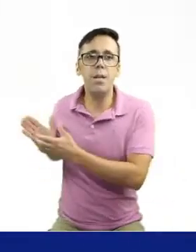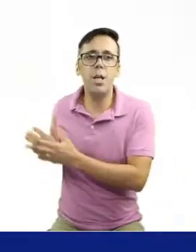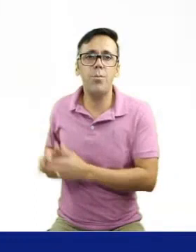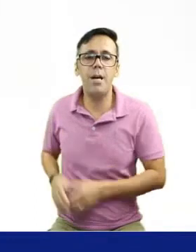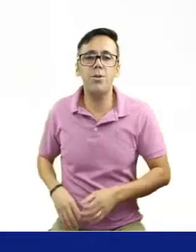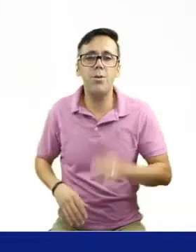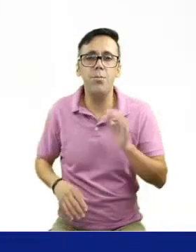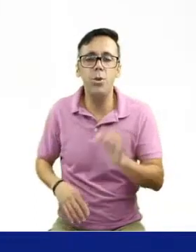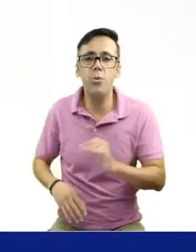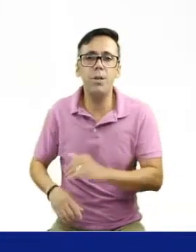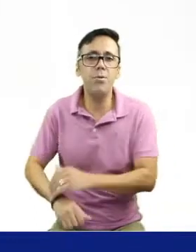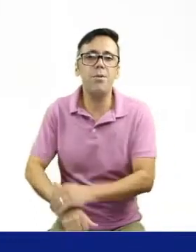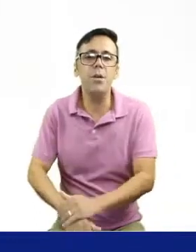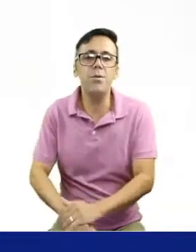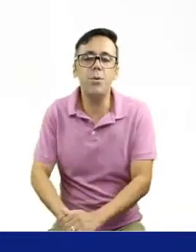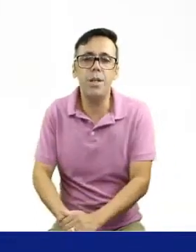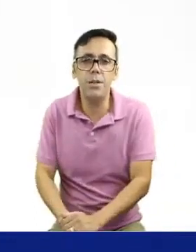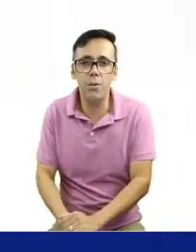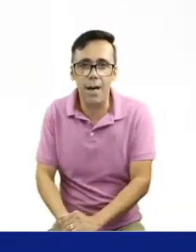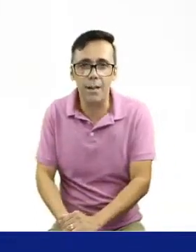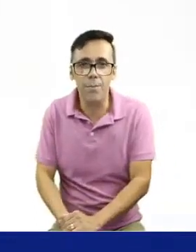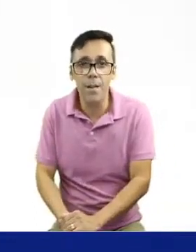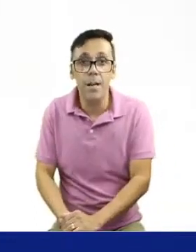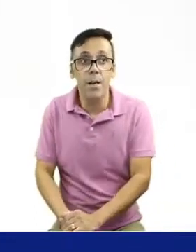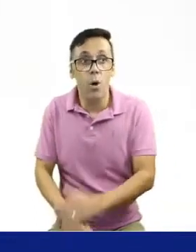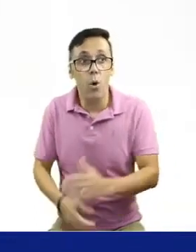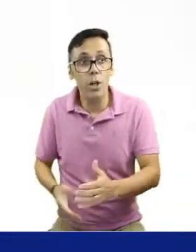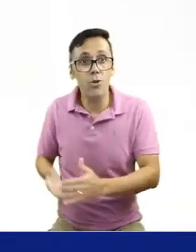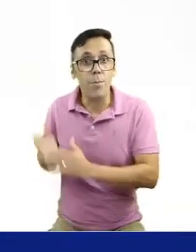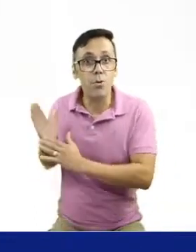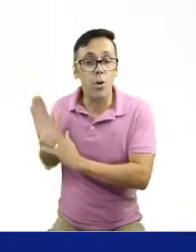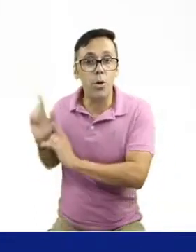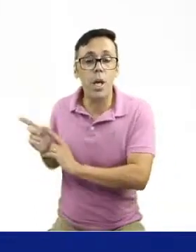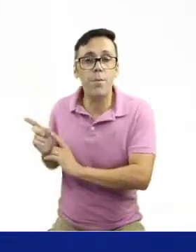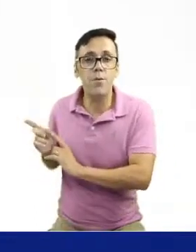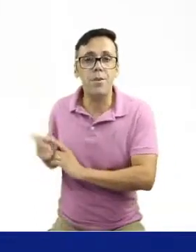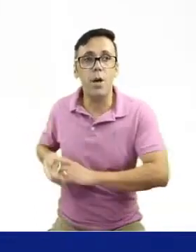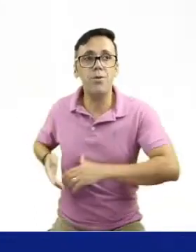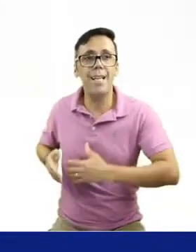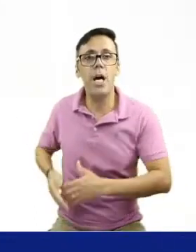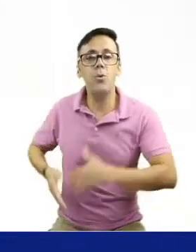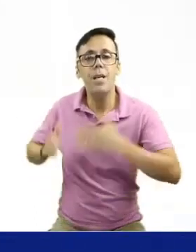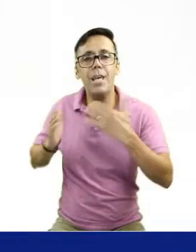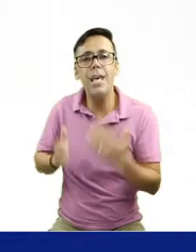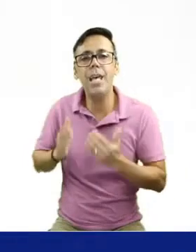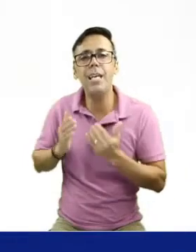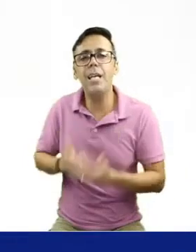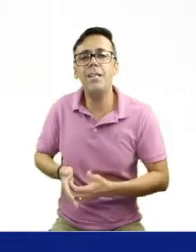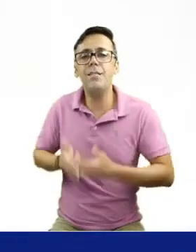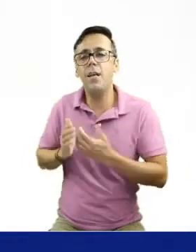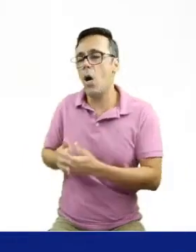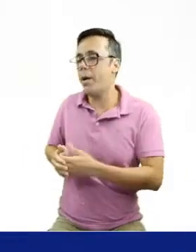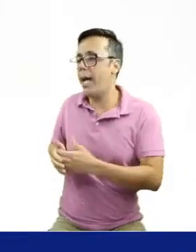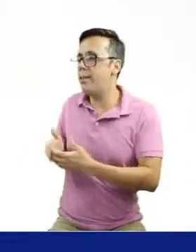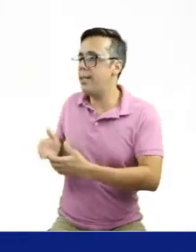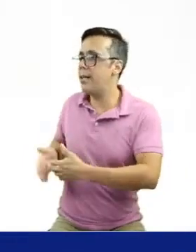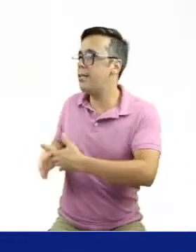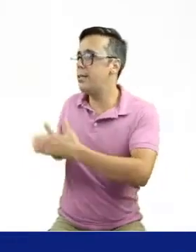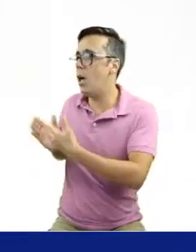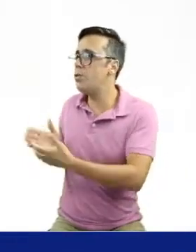nós temos aqui um salário base de um 1444 Olha só pessoal coloquei para você é o salário inicial